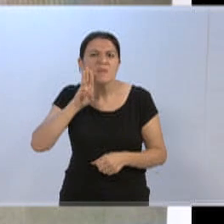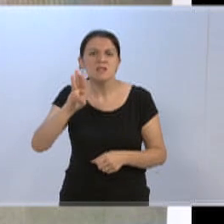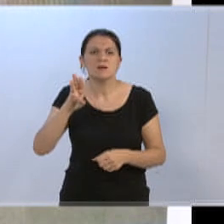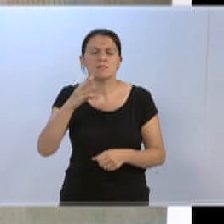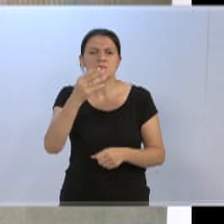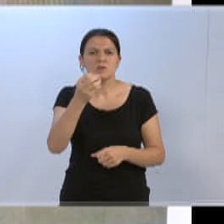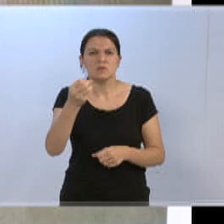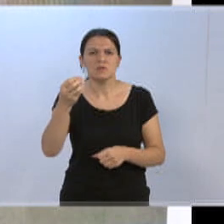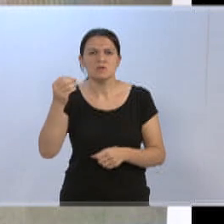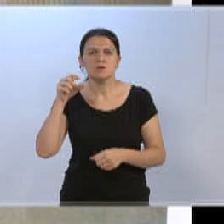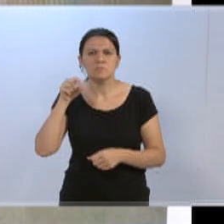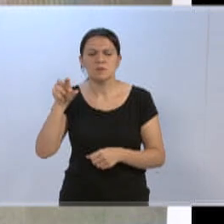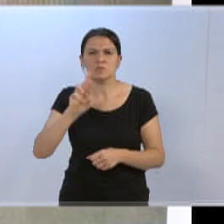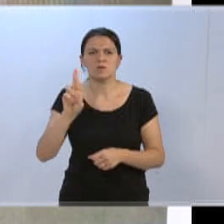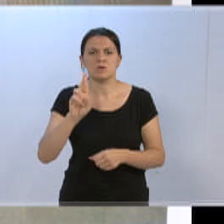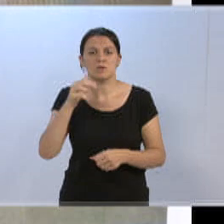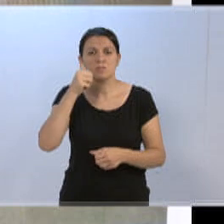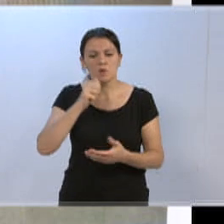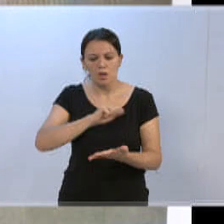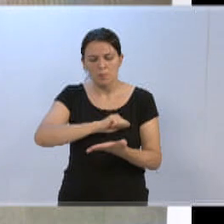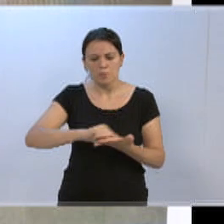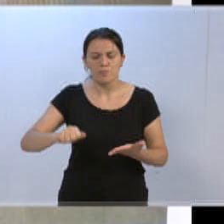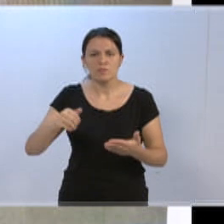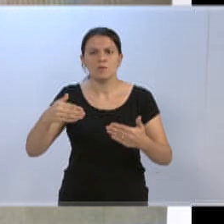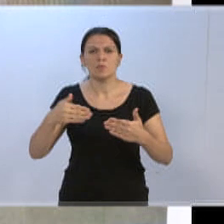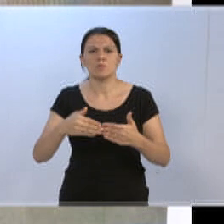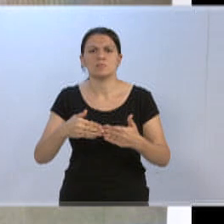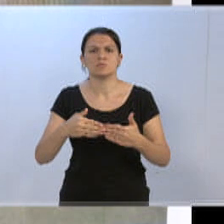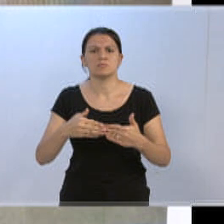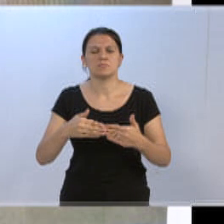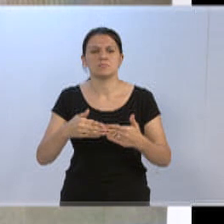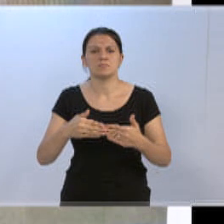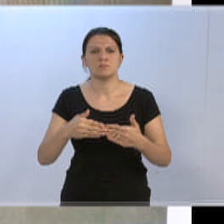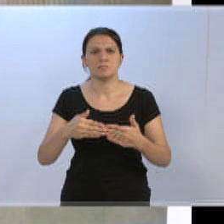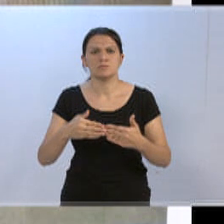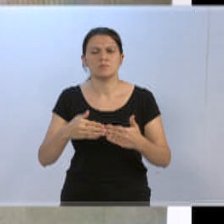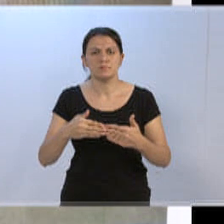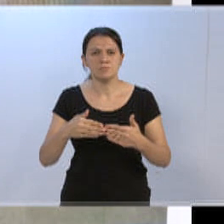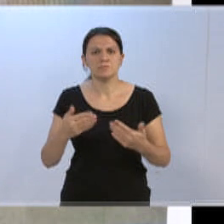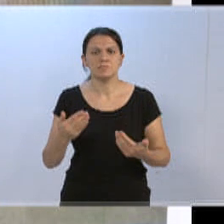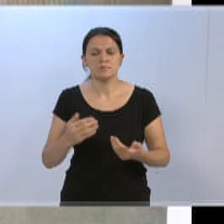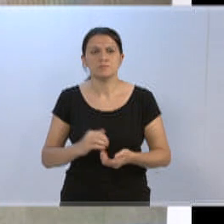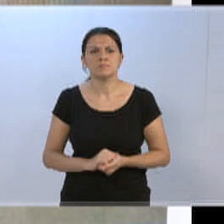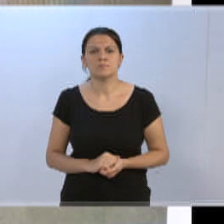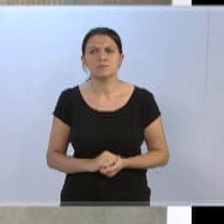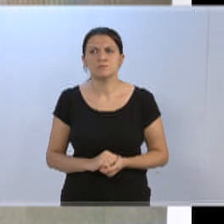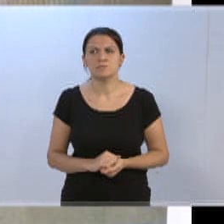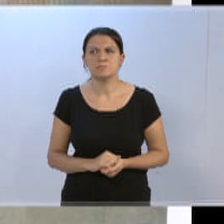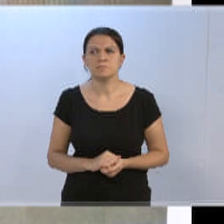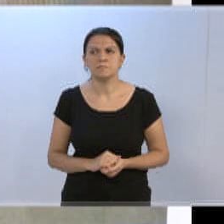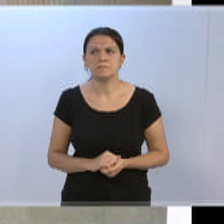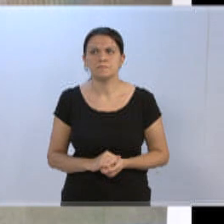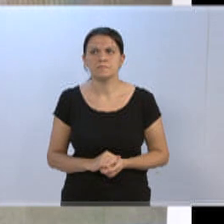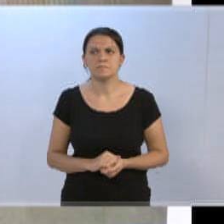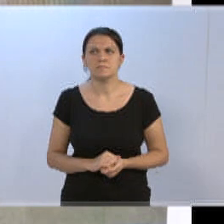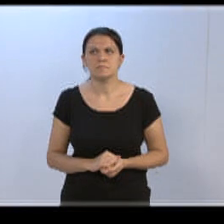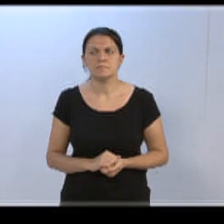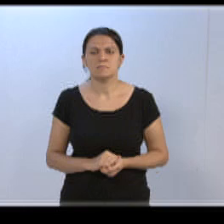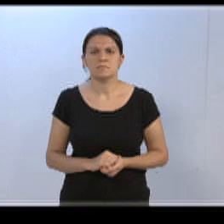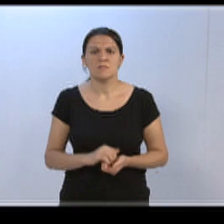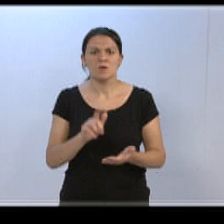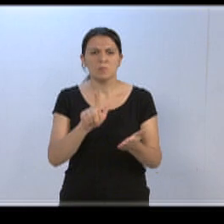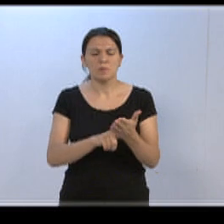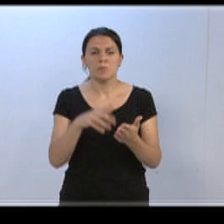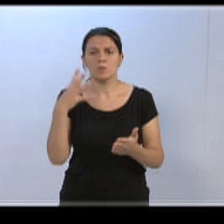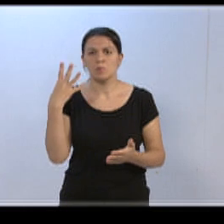R$1.300.000. Ela assina um acordo. Ela assina um acordo e a homologação, na folha 4 ali.